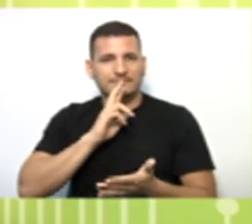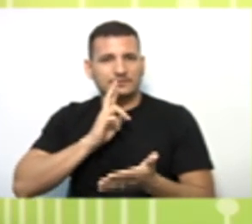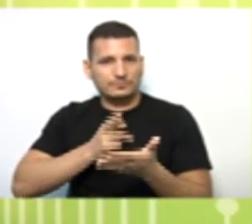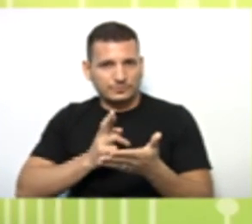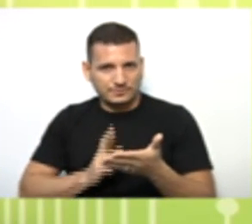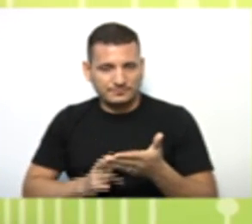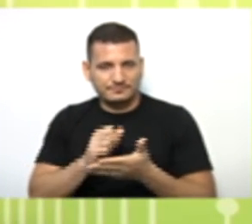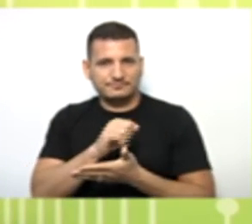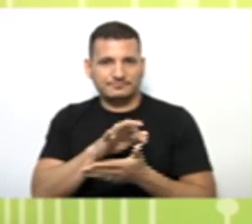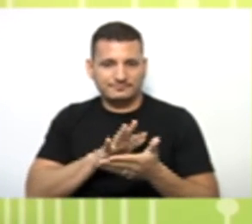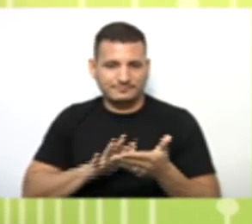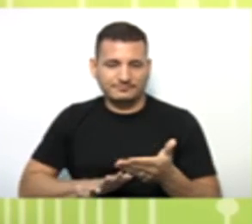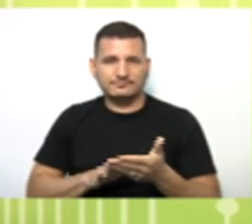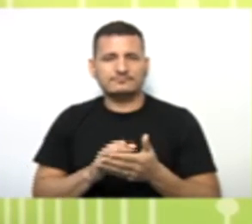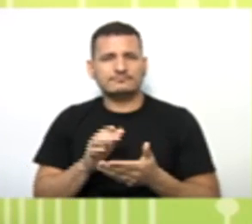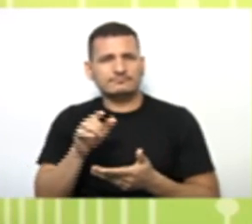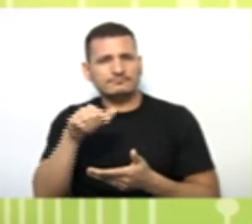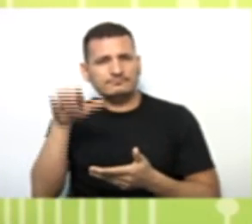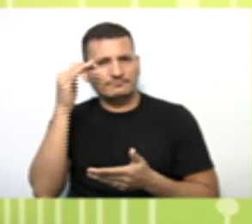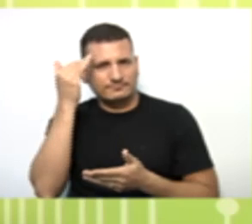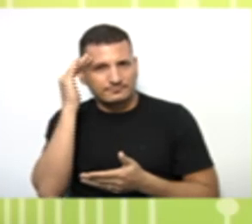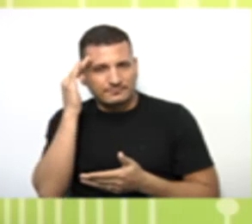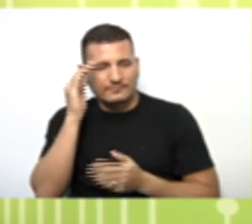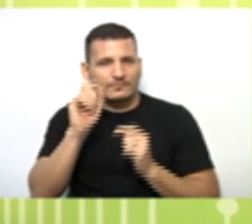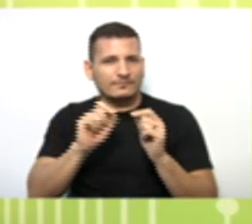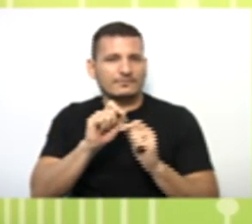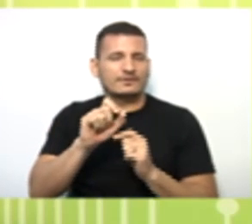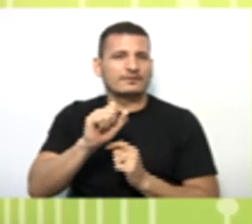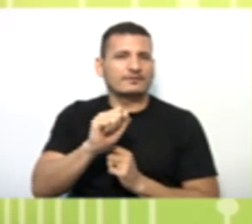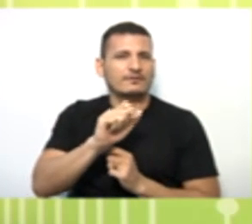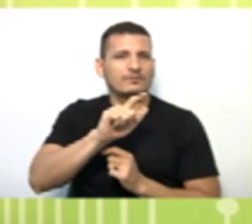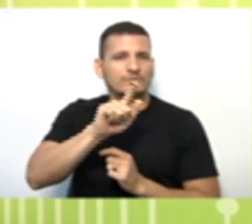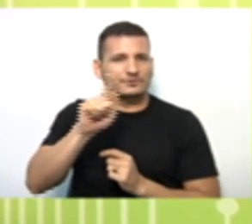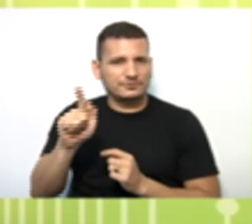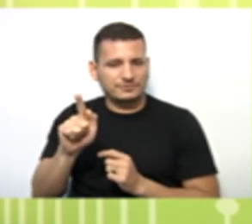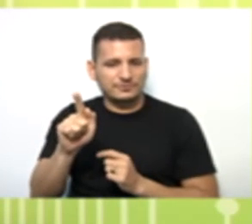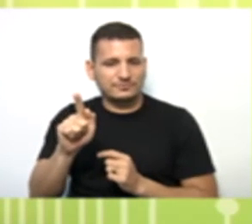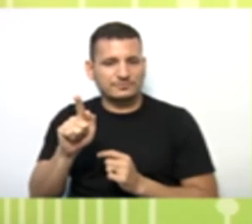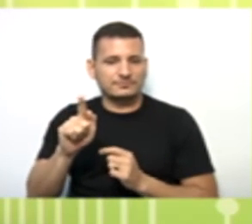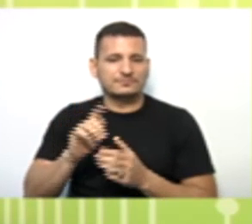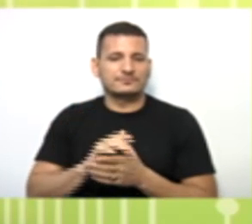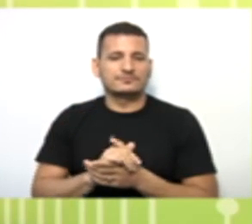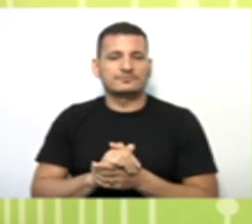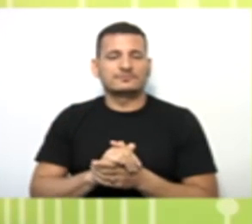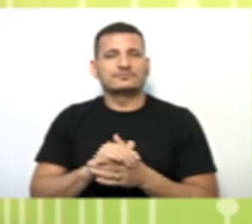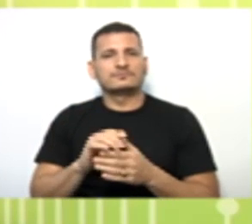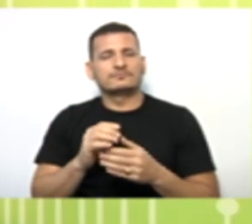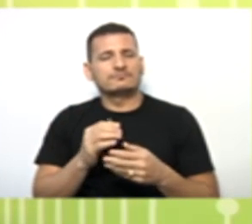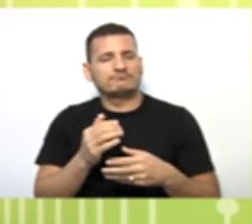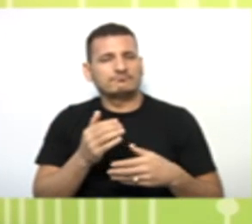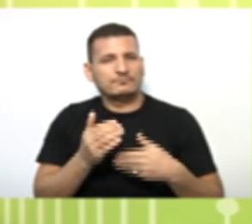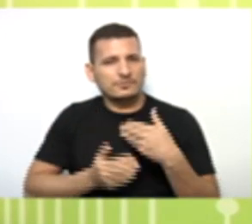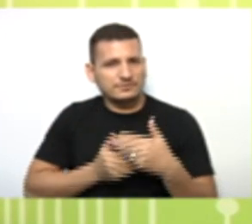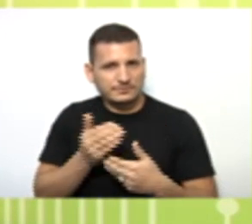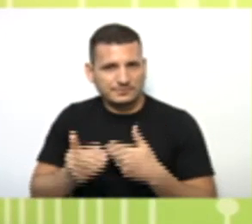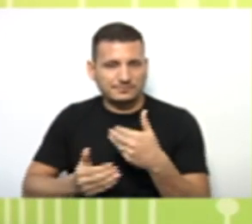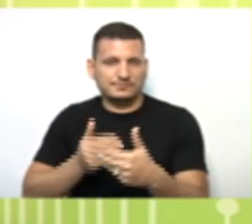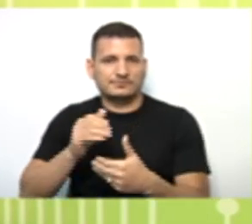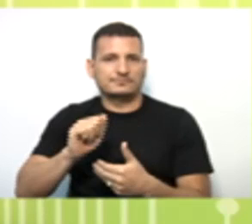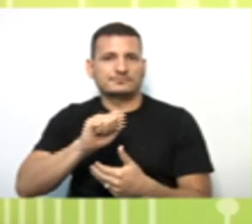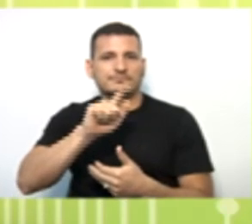atividades, quem entendeu o que é um algoritmo, quem entendeu o que é o processo de um algoritmo,